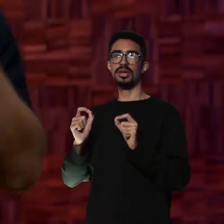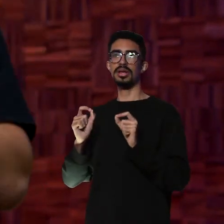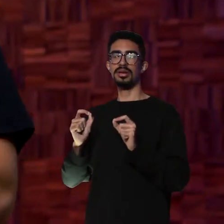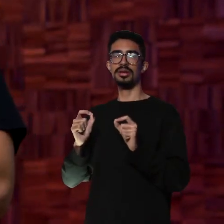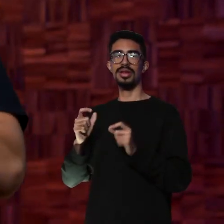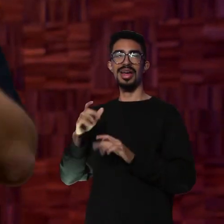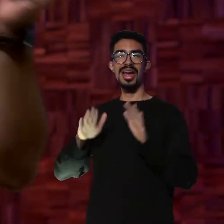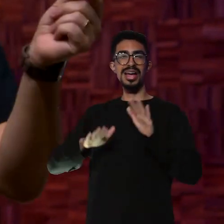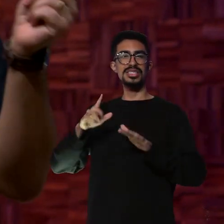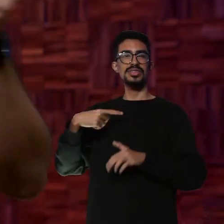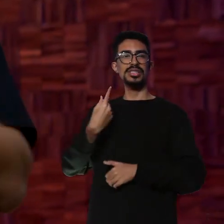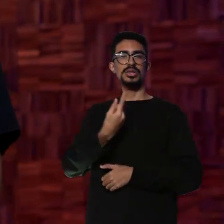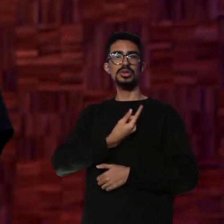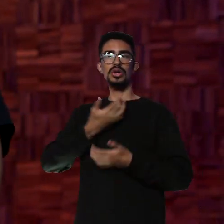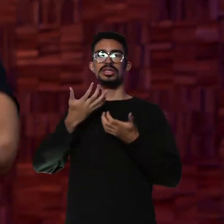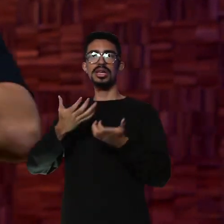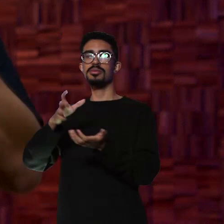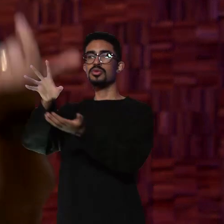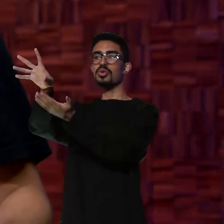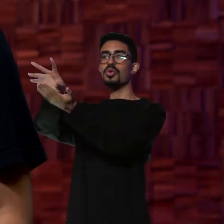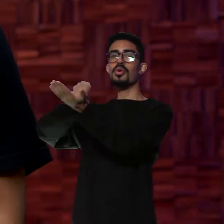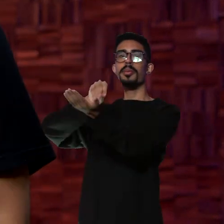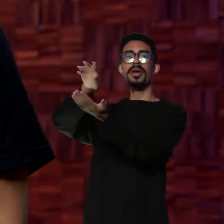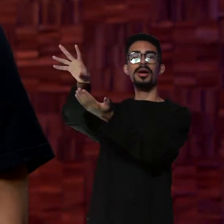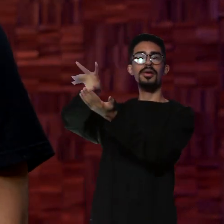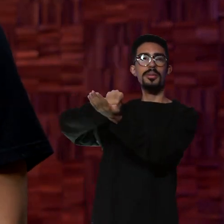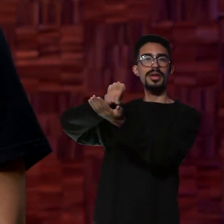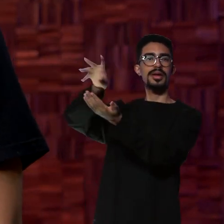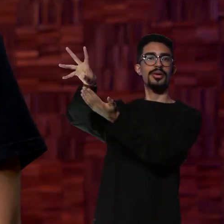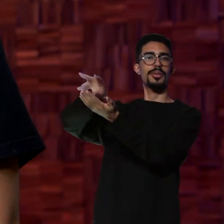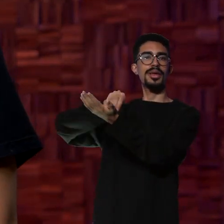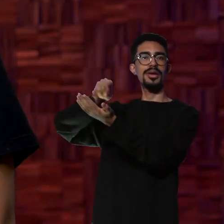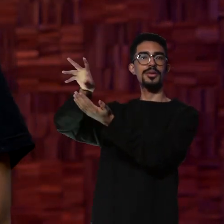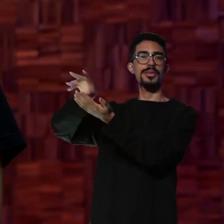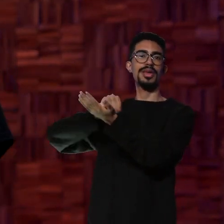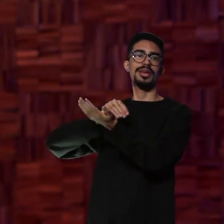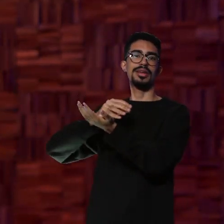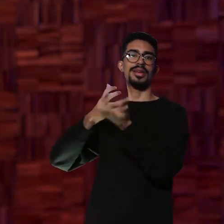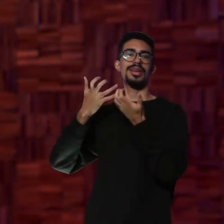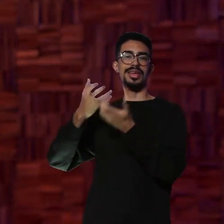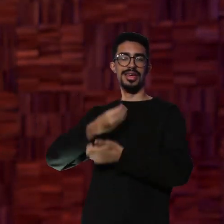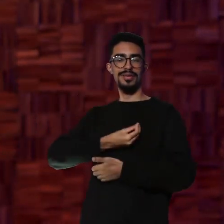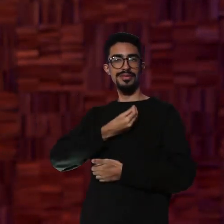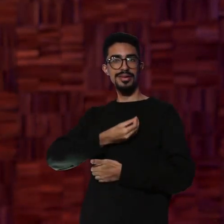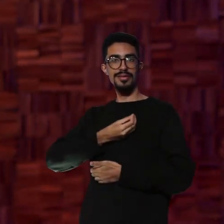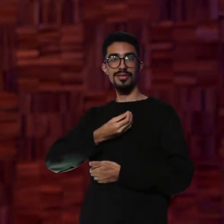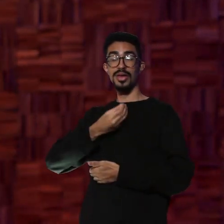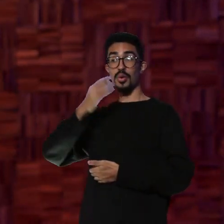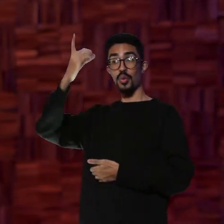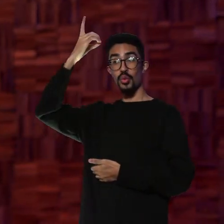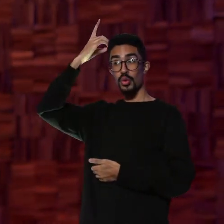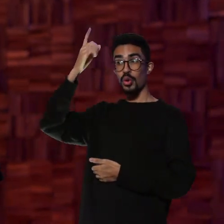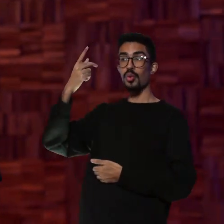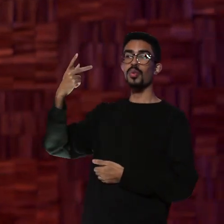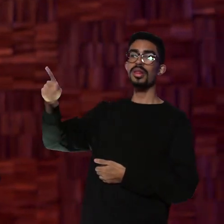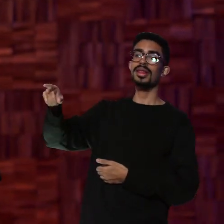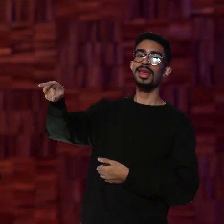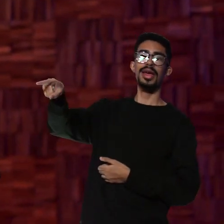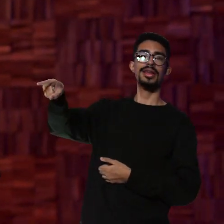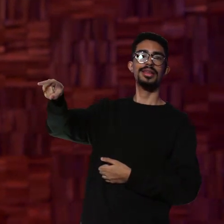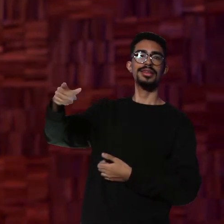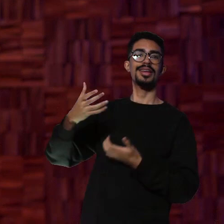do outro, o chamado do outro e o ministério do outro. Posso contar um segredo? Eu não sou o